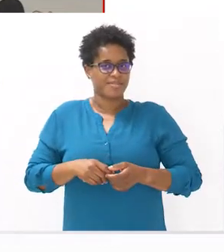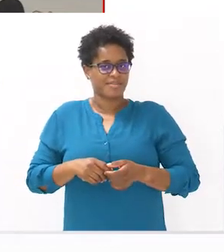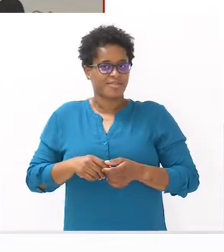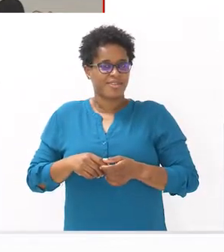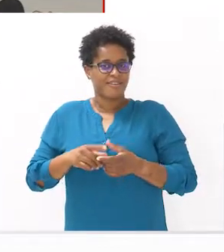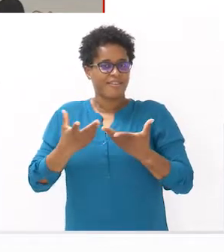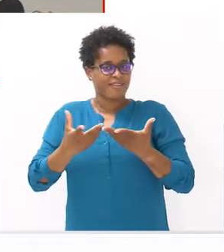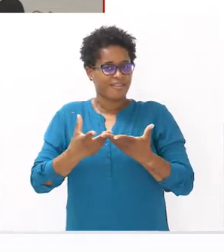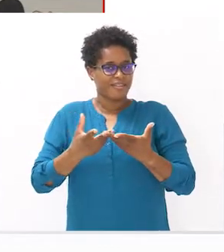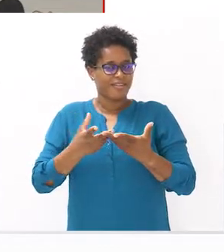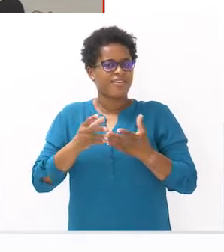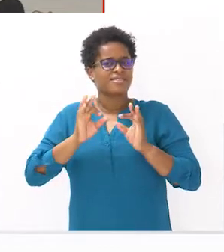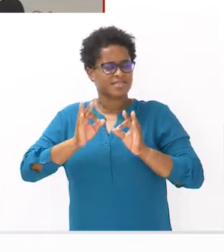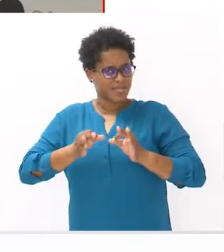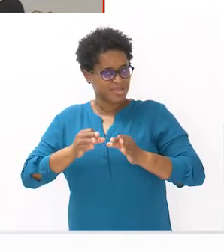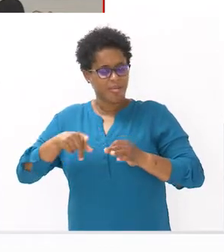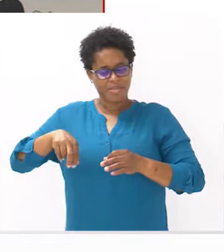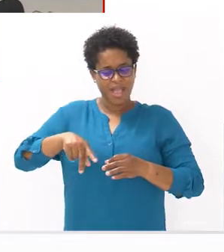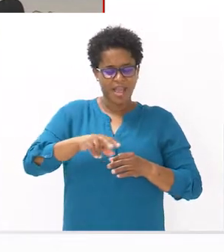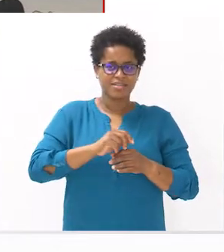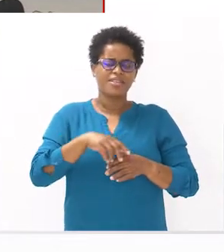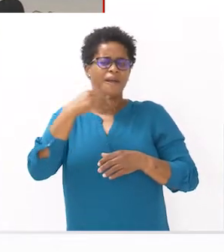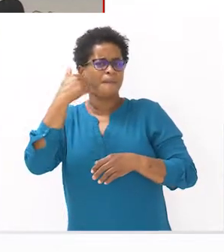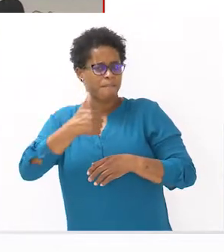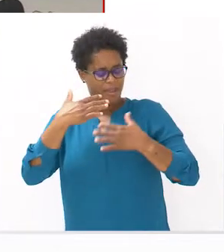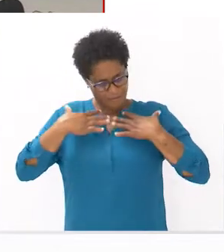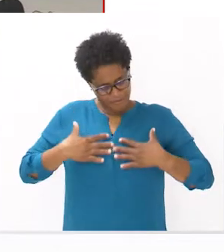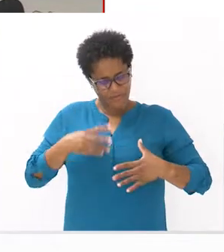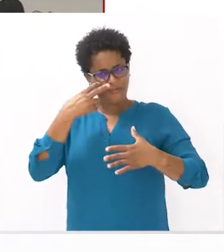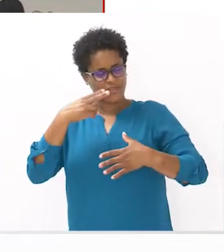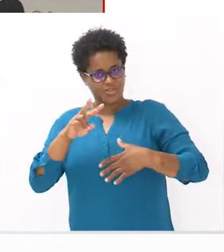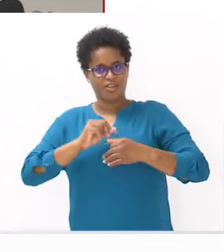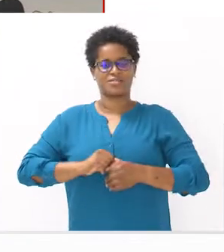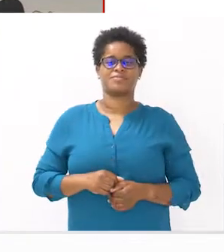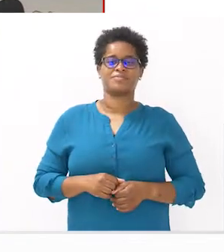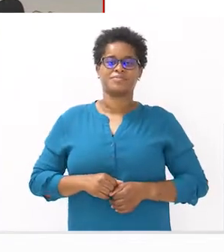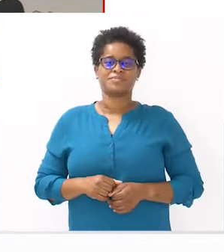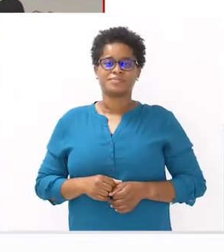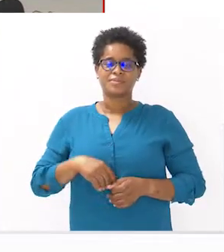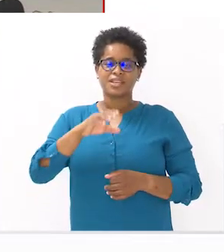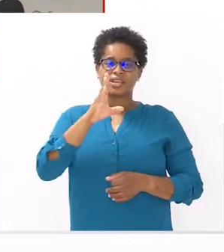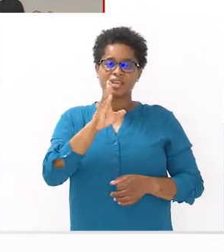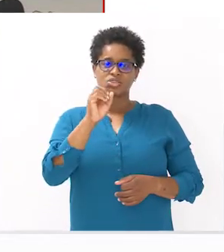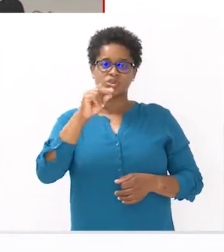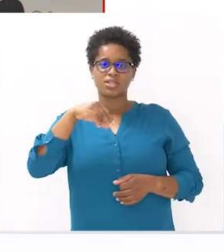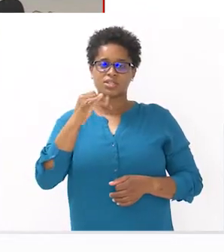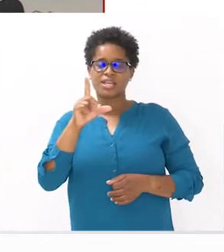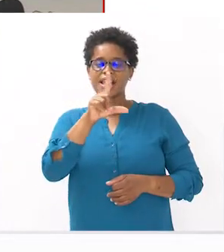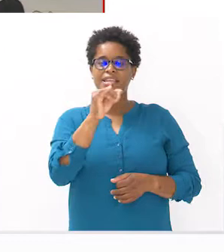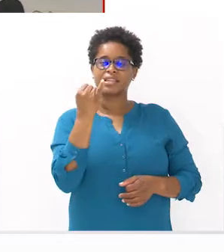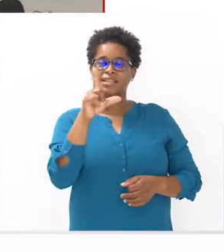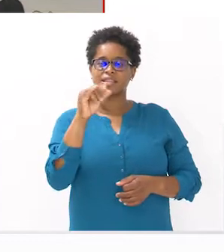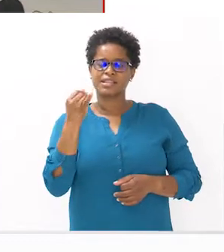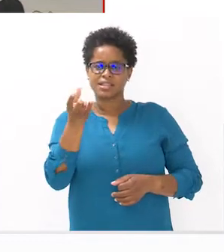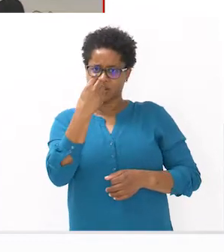lacinhos, anda sempre bem vistosa. A joaninha Lili come doces